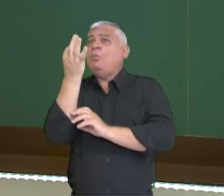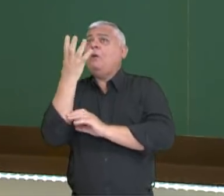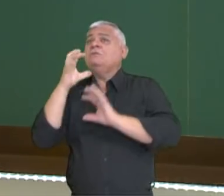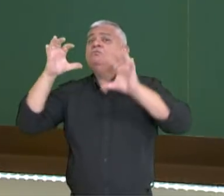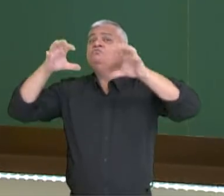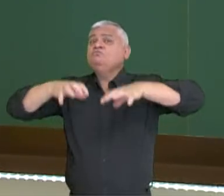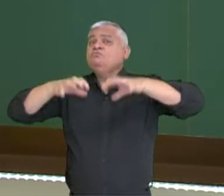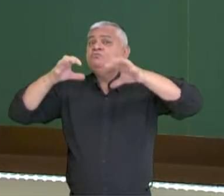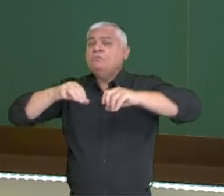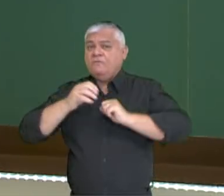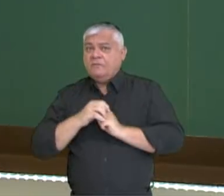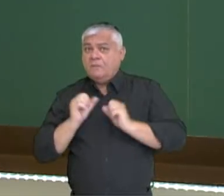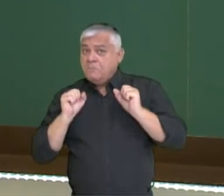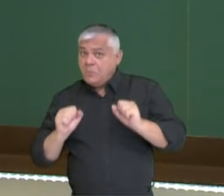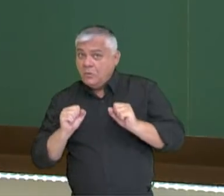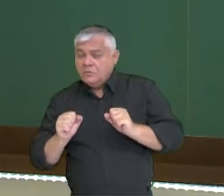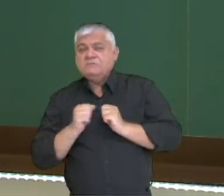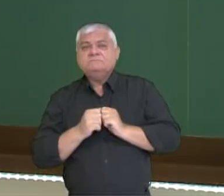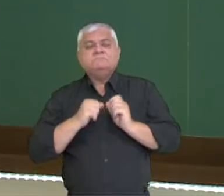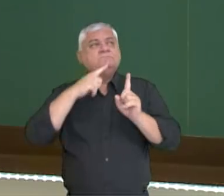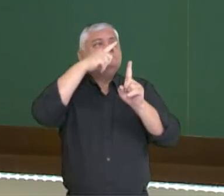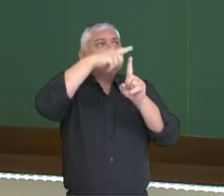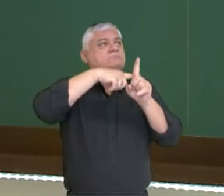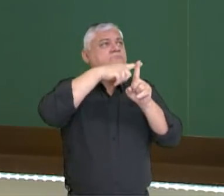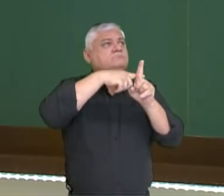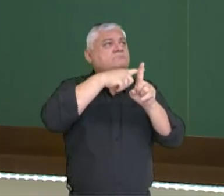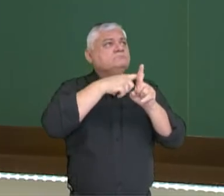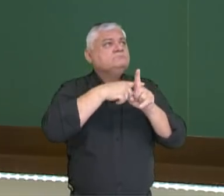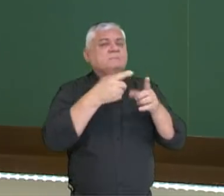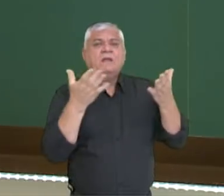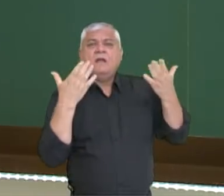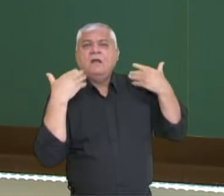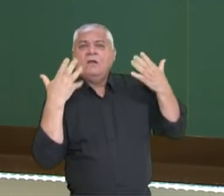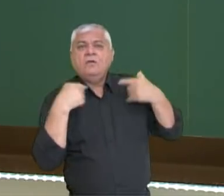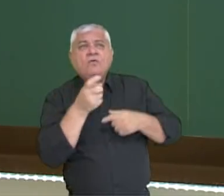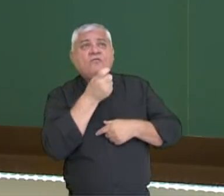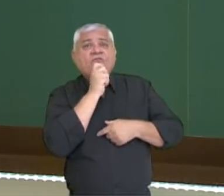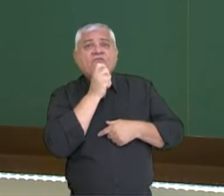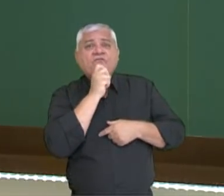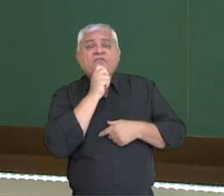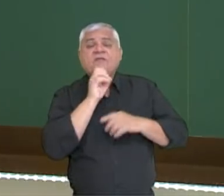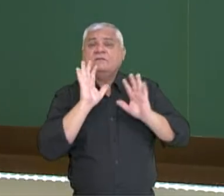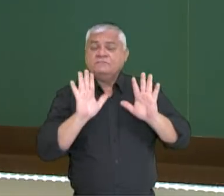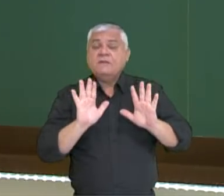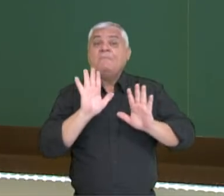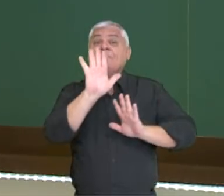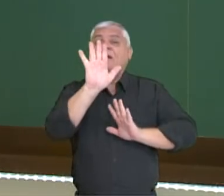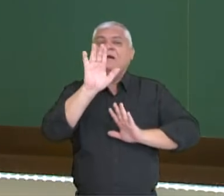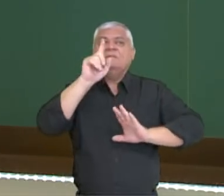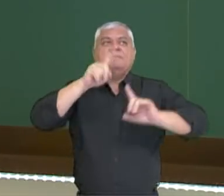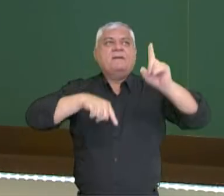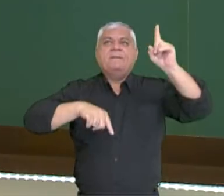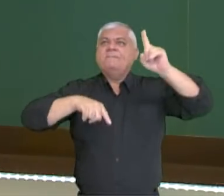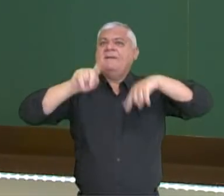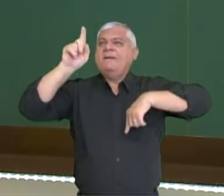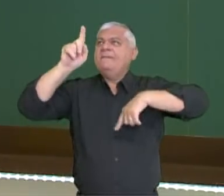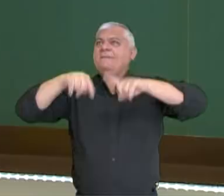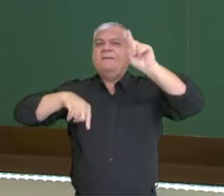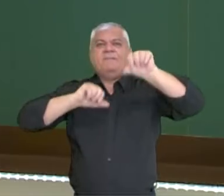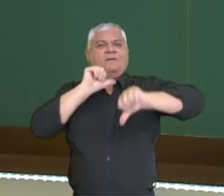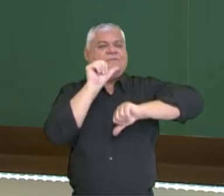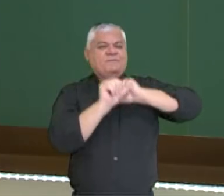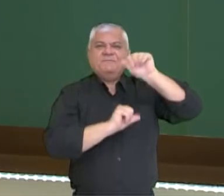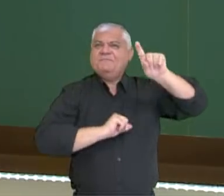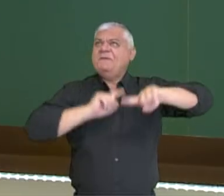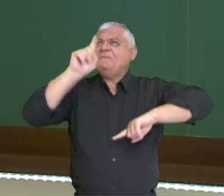de precipitação. Então o elemento é o mesmo, mas ele vai ser variável de uma parte para outra, de